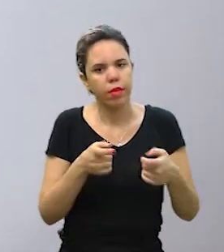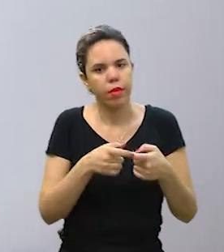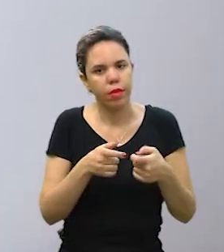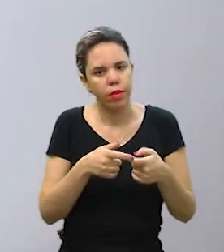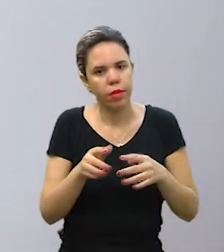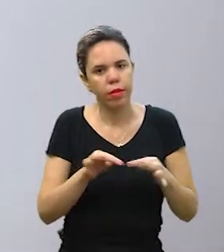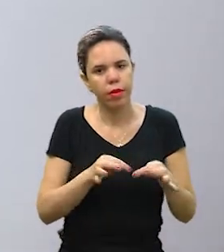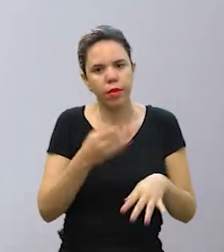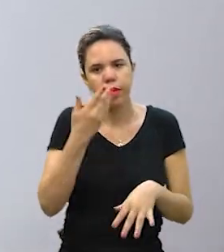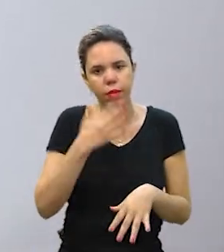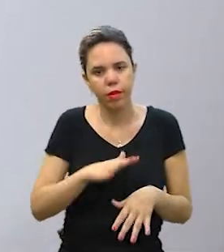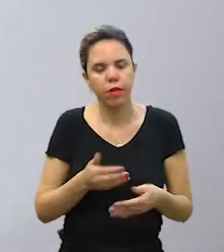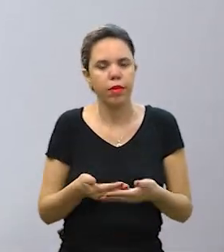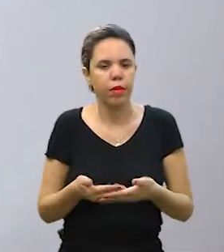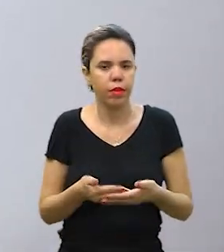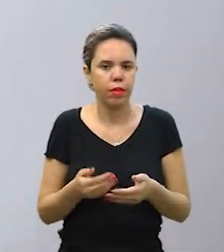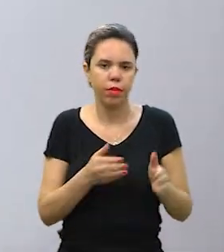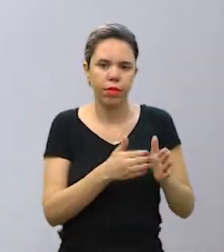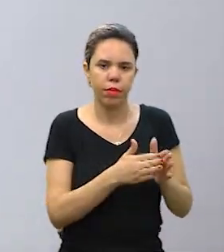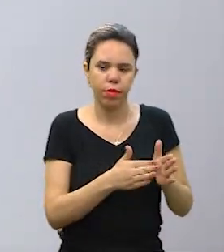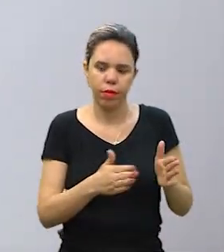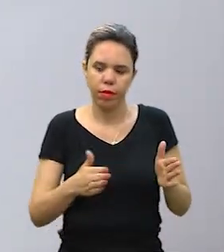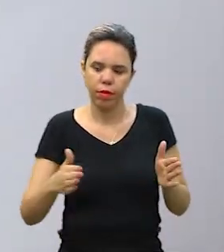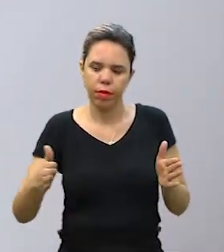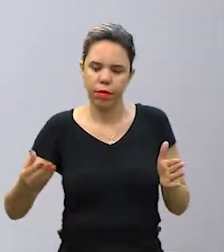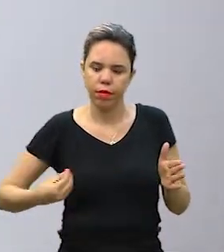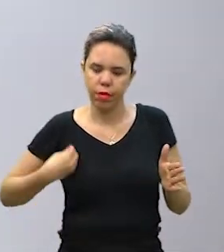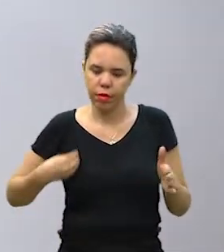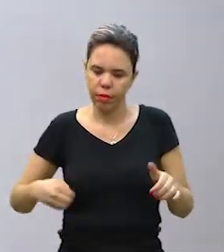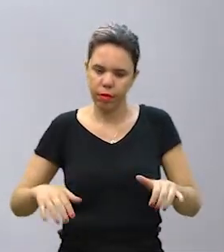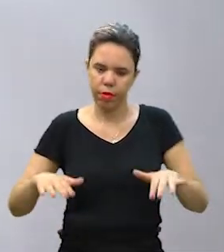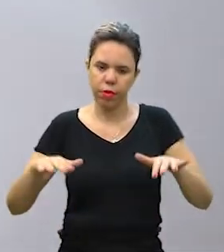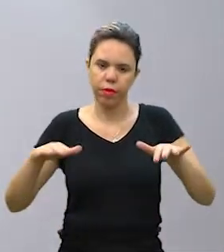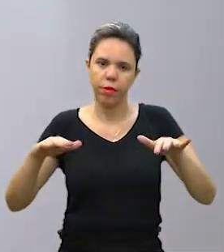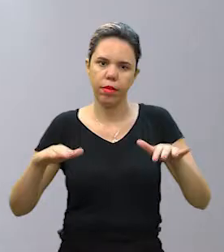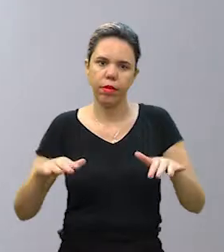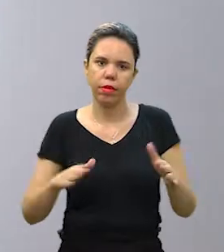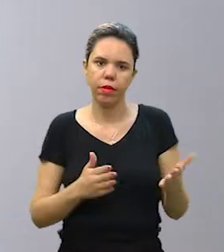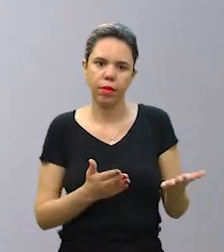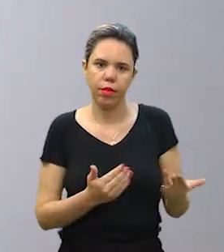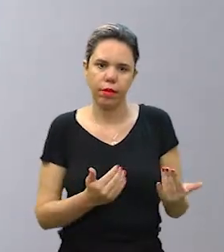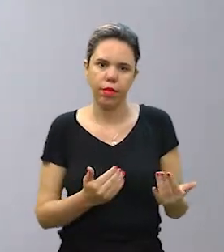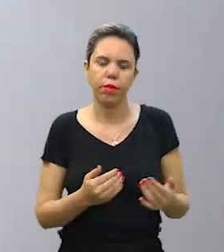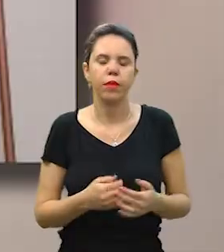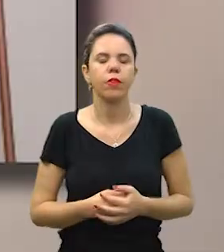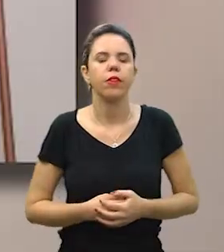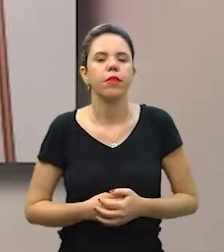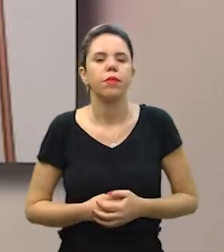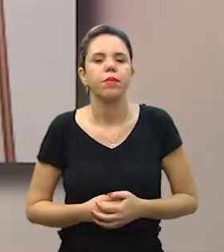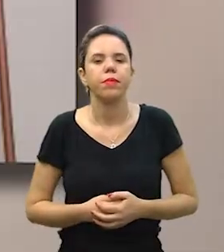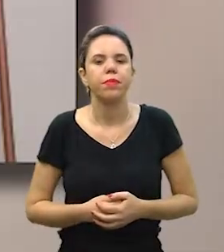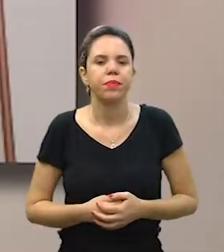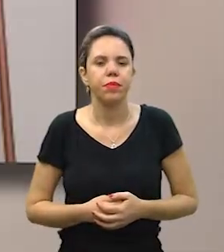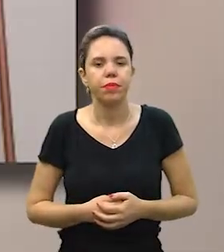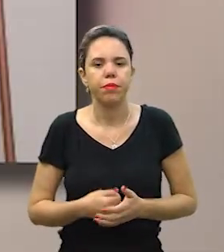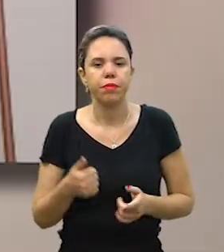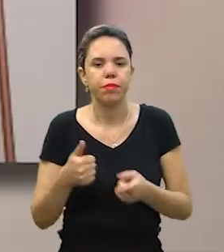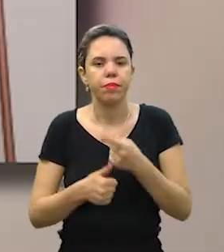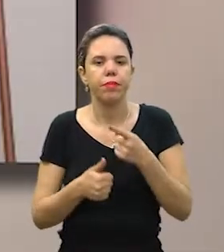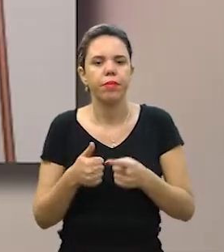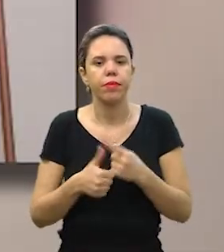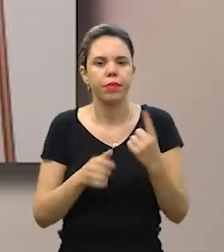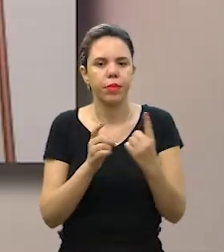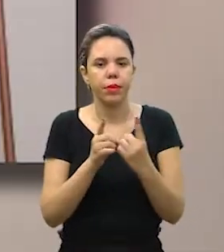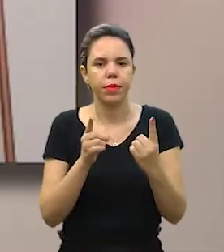desse bebê, dessa criança, ao longo aí da sua vida até o jovem, o adulto. E essa